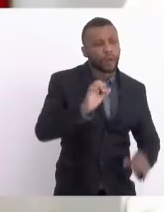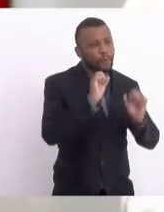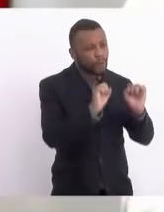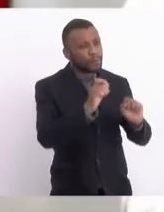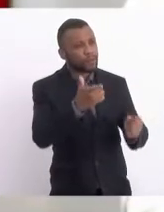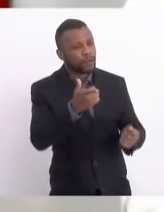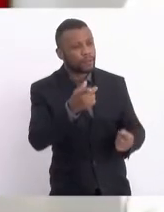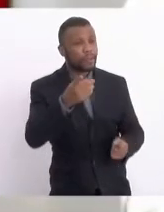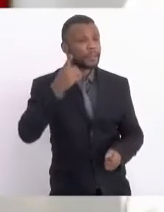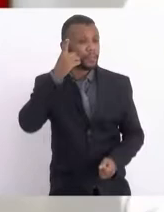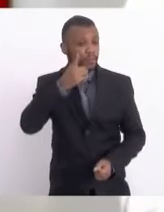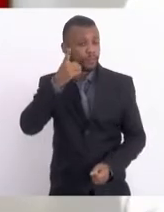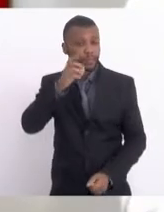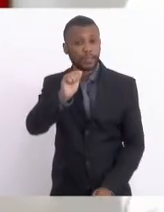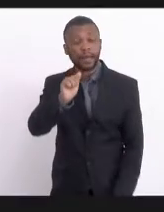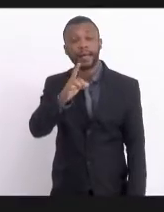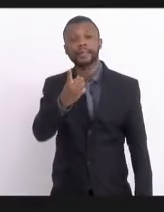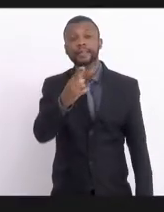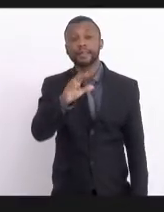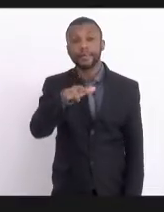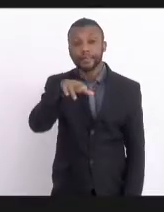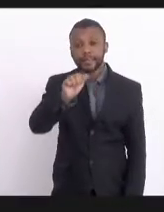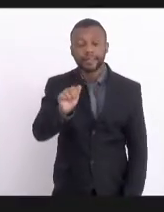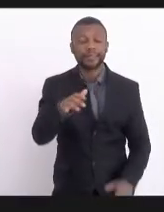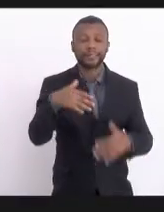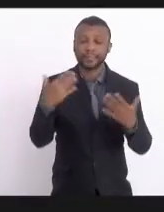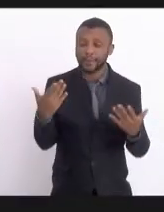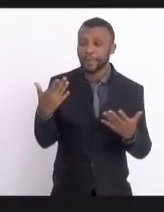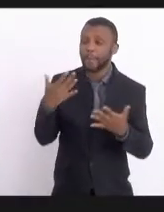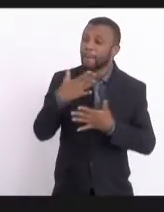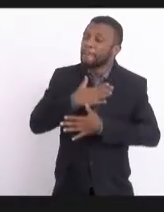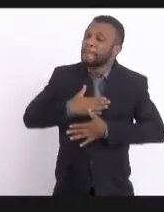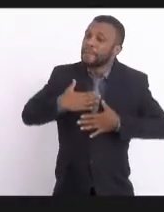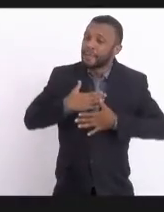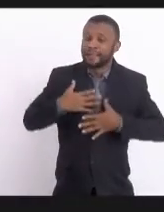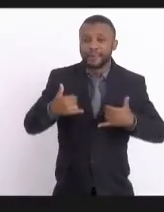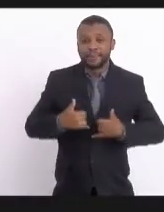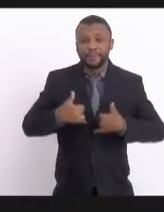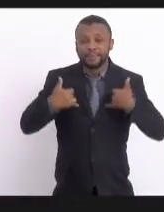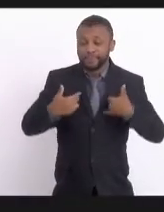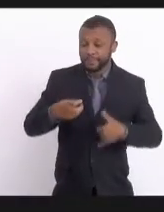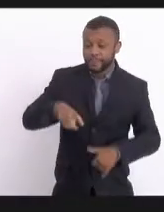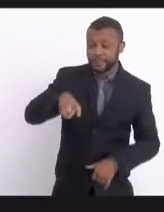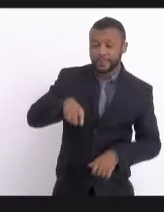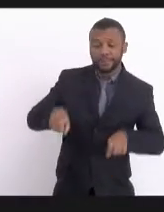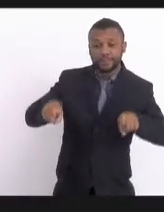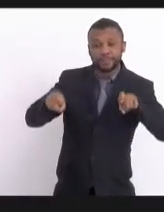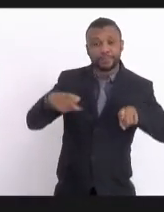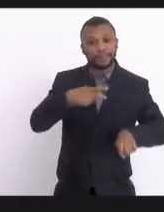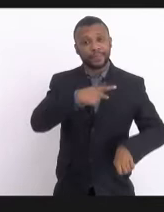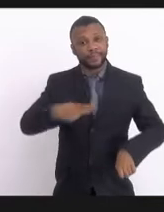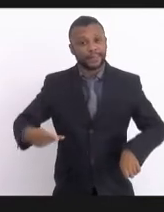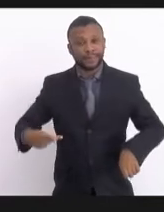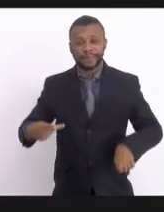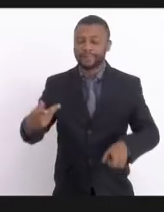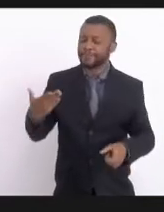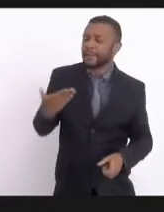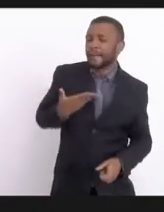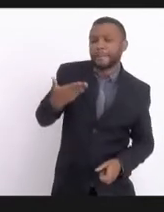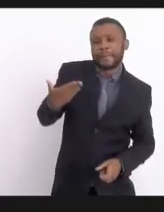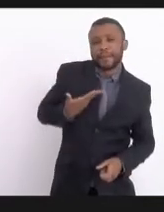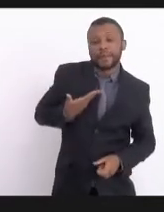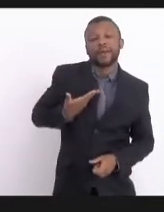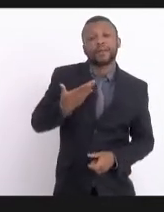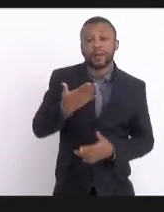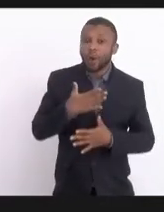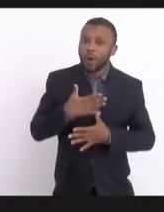Adriana. Tia Ju, um prazer vê-la aí na presidência, minha queridíssima. Eu gostaria muito, já